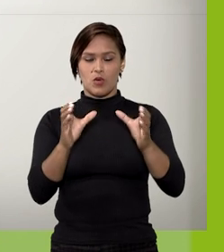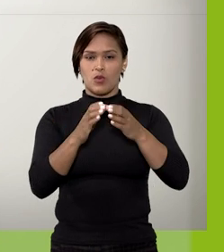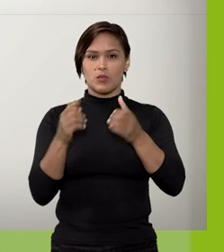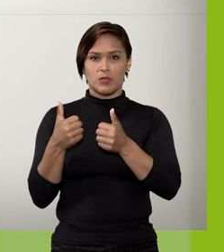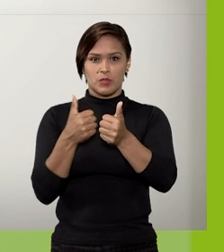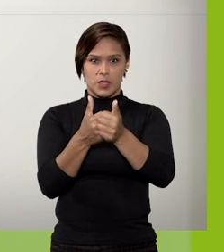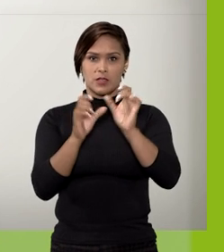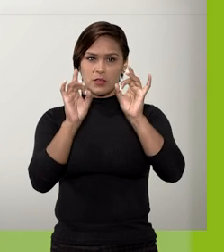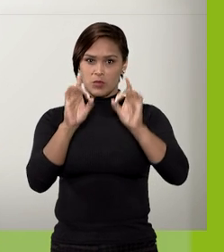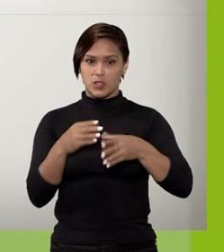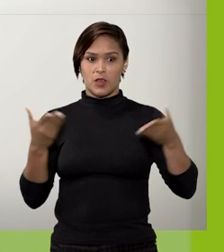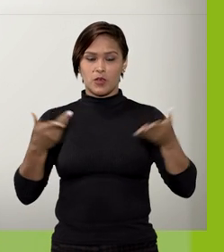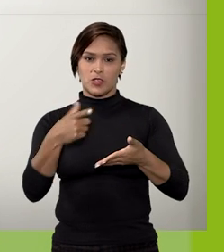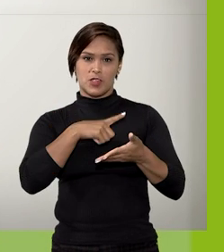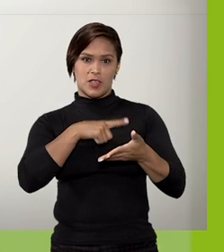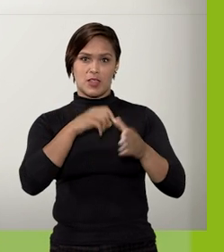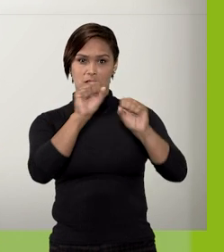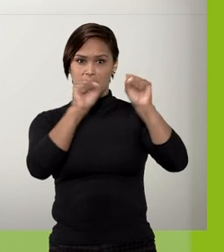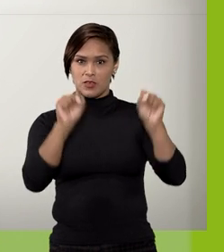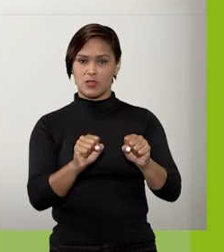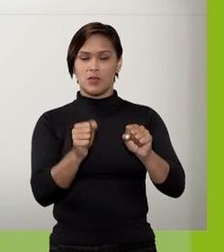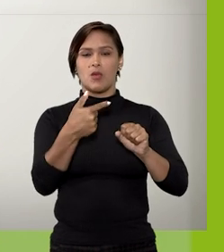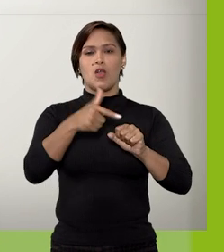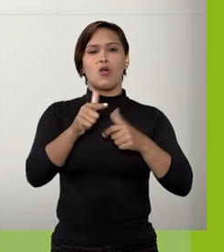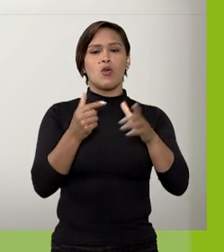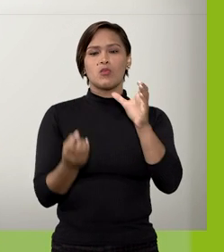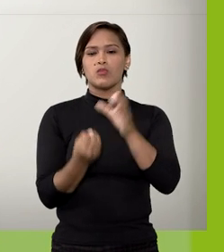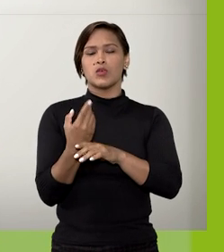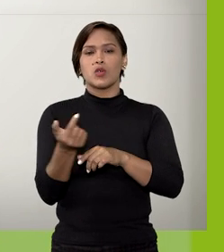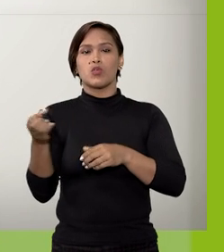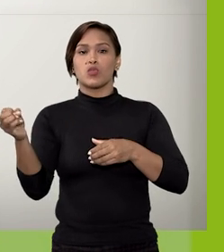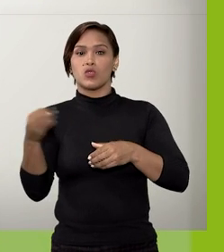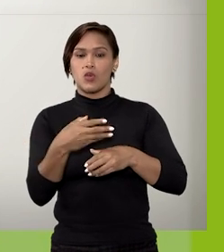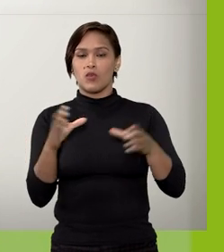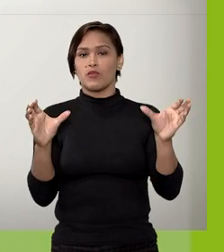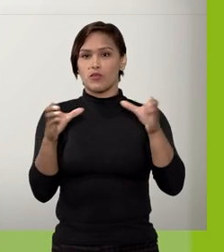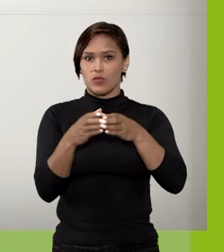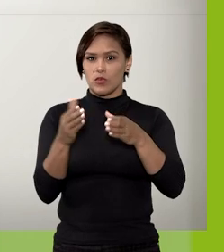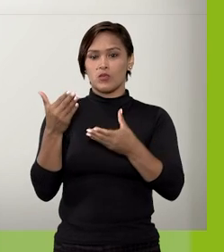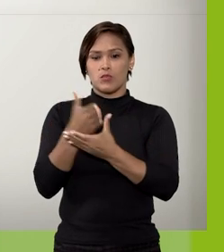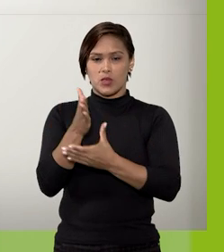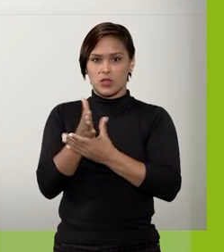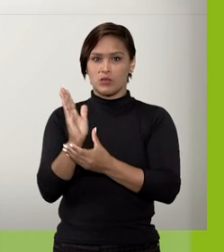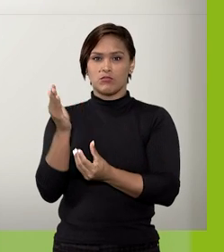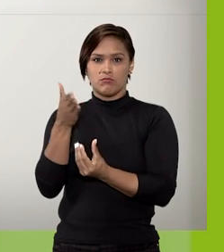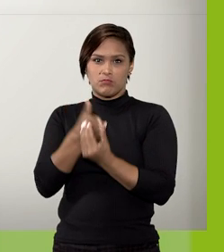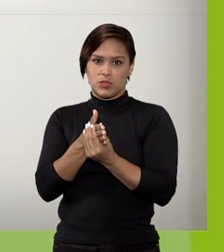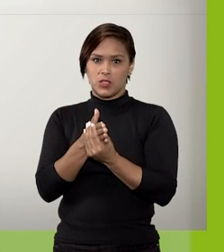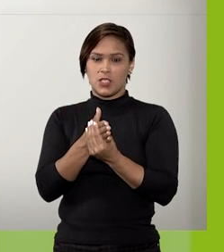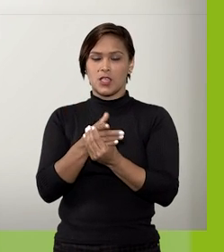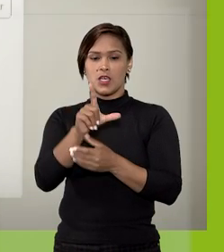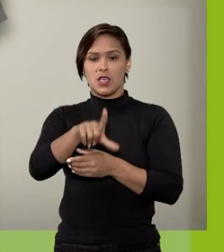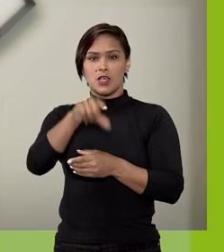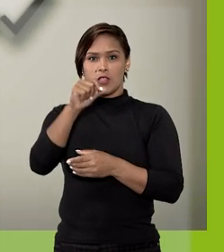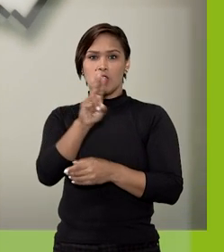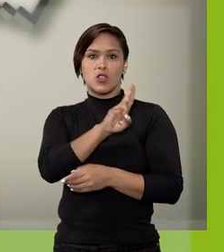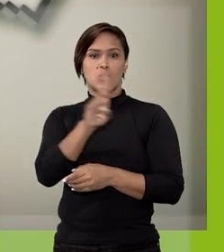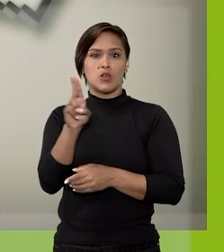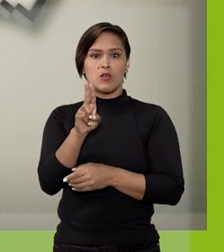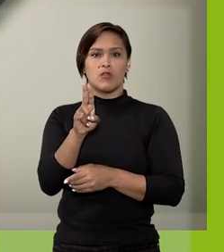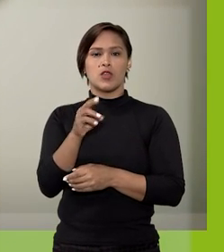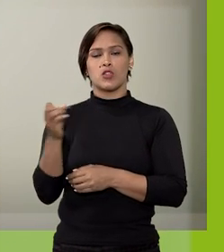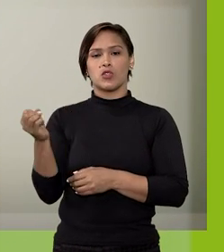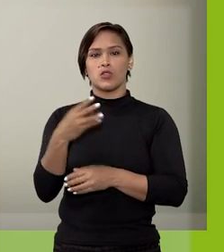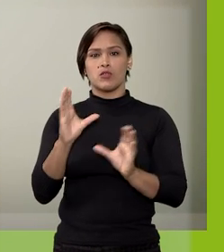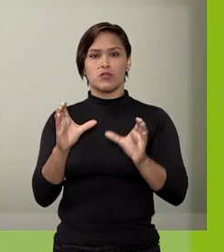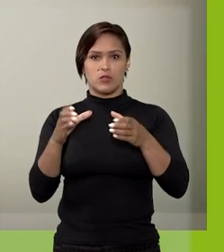de acompanhamento especial já existente ou criar um novo grupo para a inclusão do processo, selecionando este ícone e nomeando